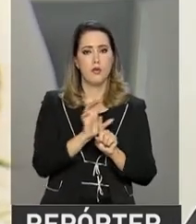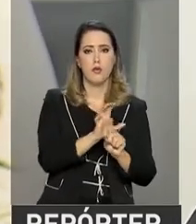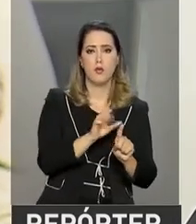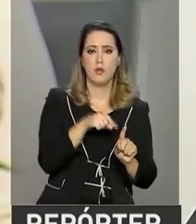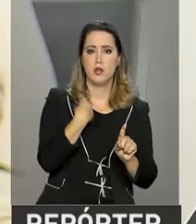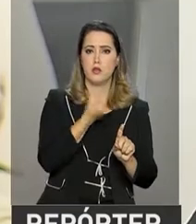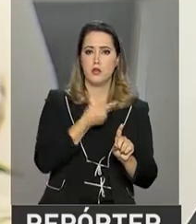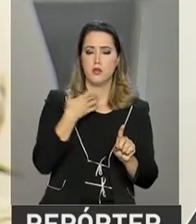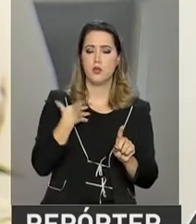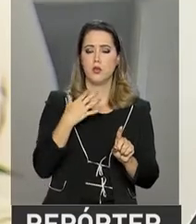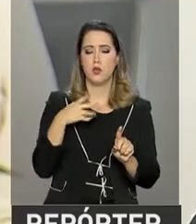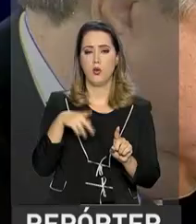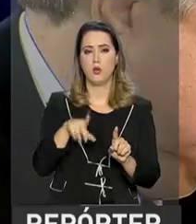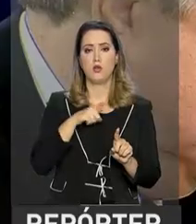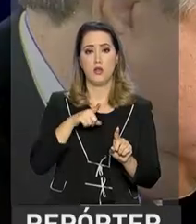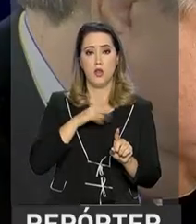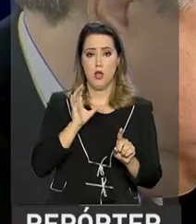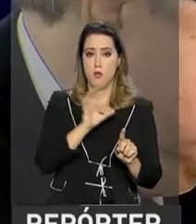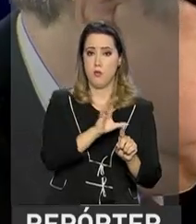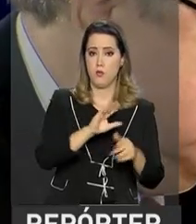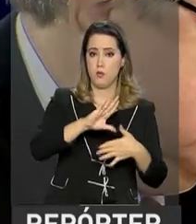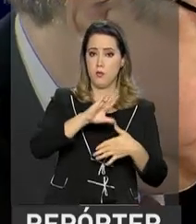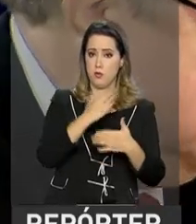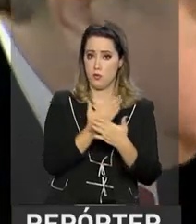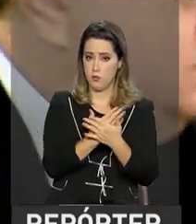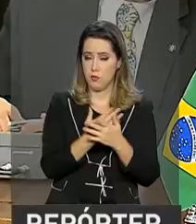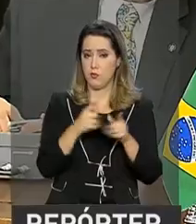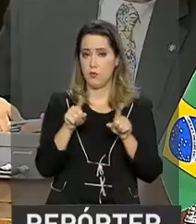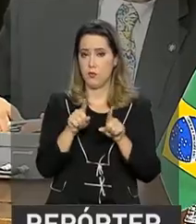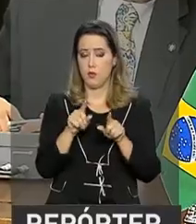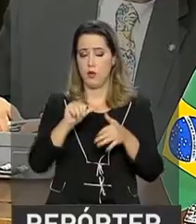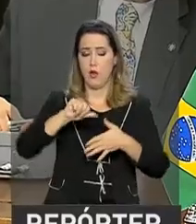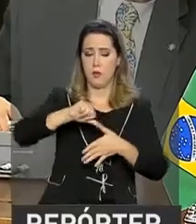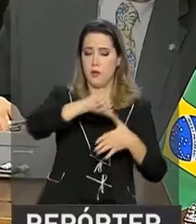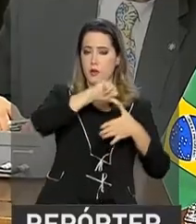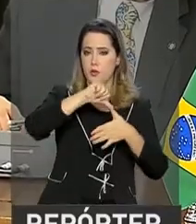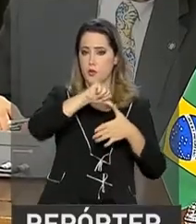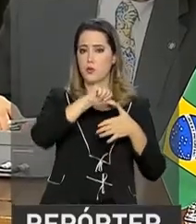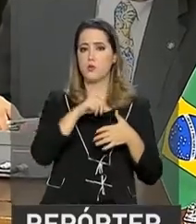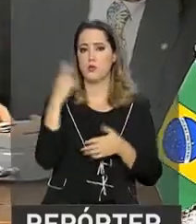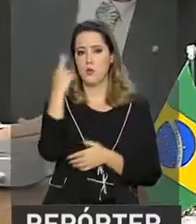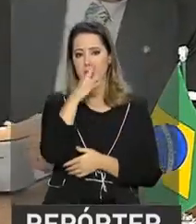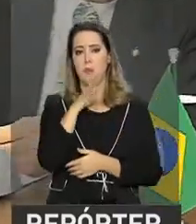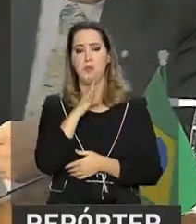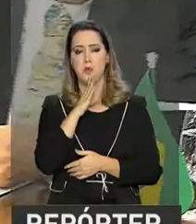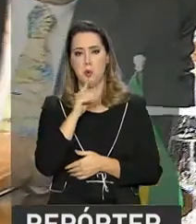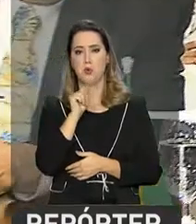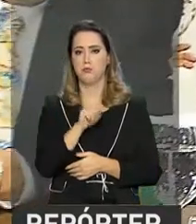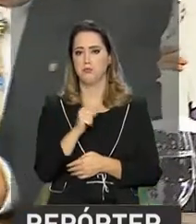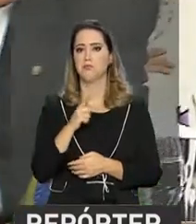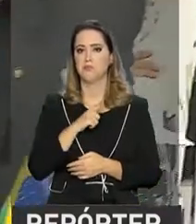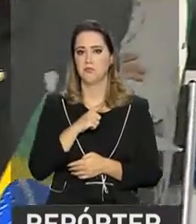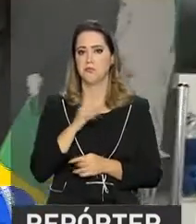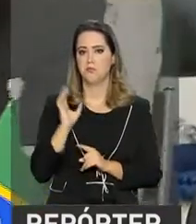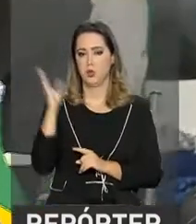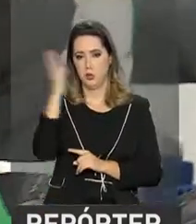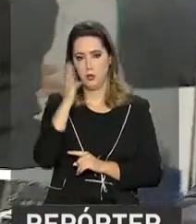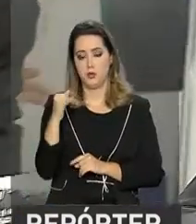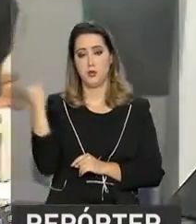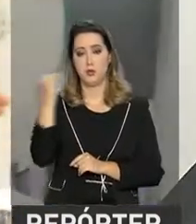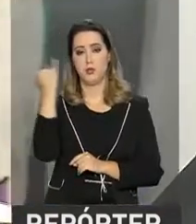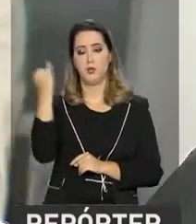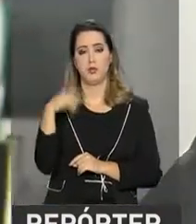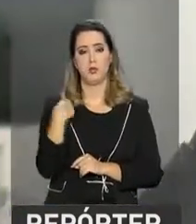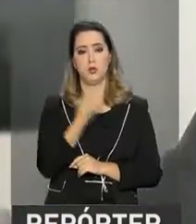sobre os destinos da américa do sul à qual a rússia não é diferente e é nesse contexto de estreitamento amplo de vínculos que recebemos